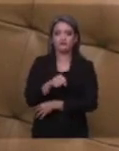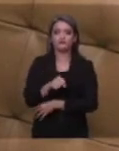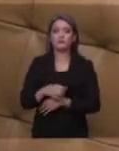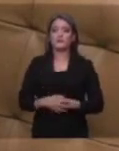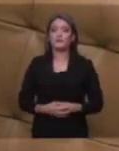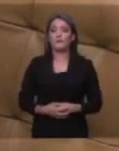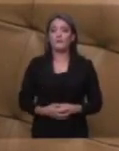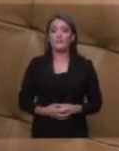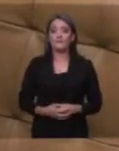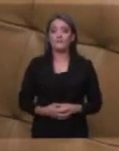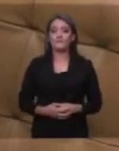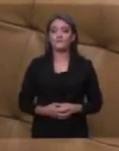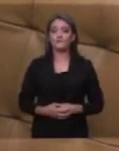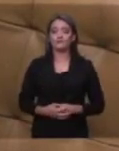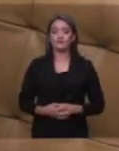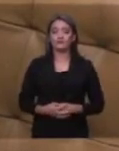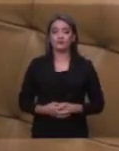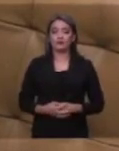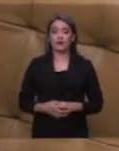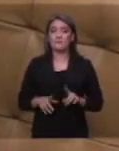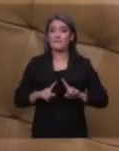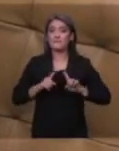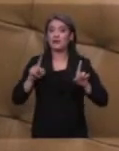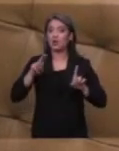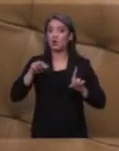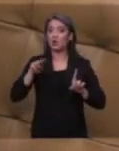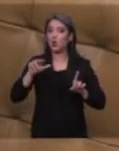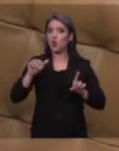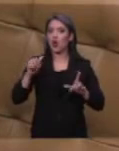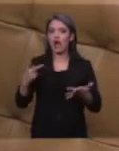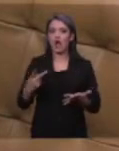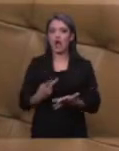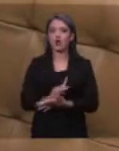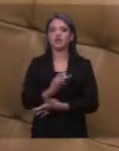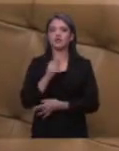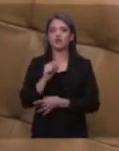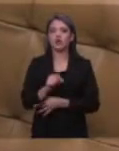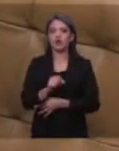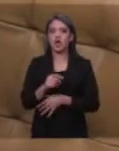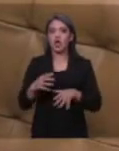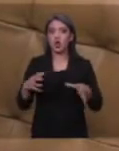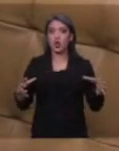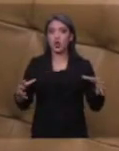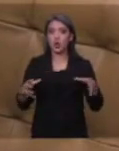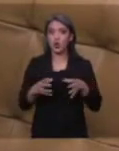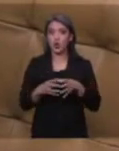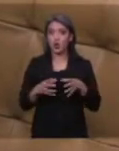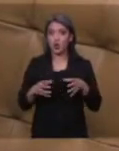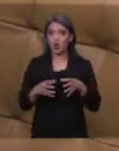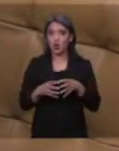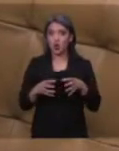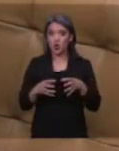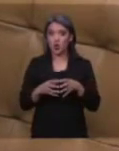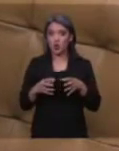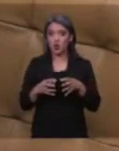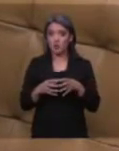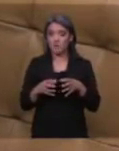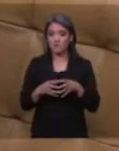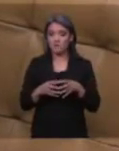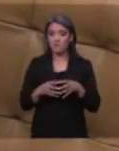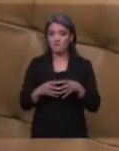Nós jamais tivemos um grupo acumulado na frente